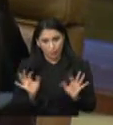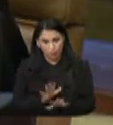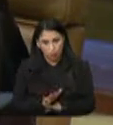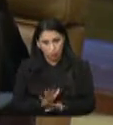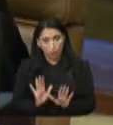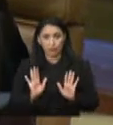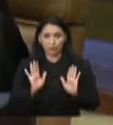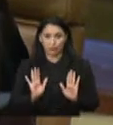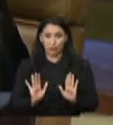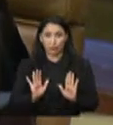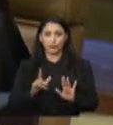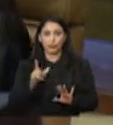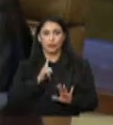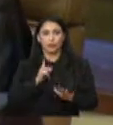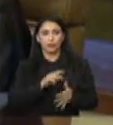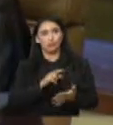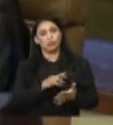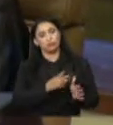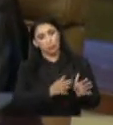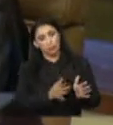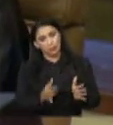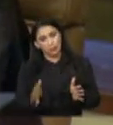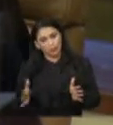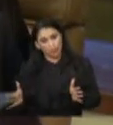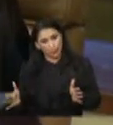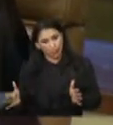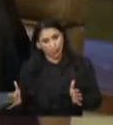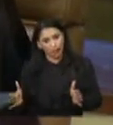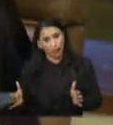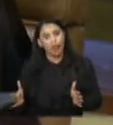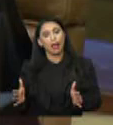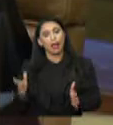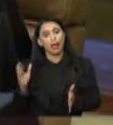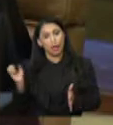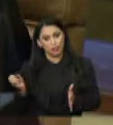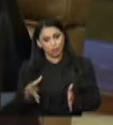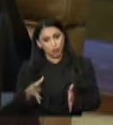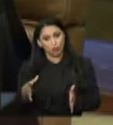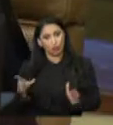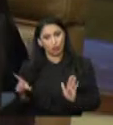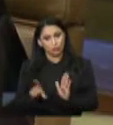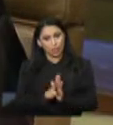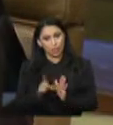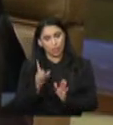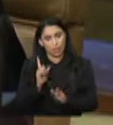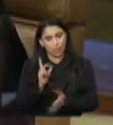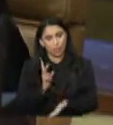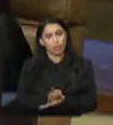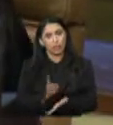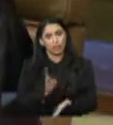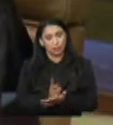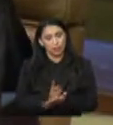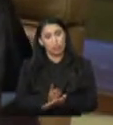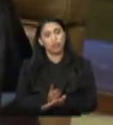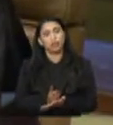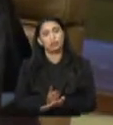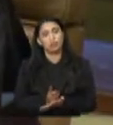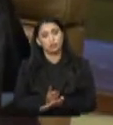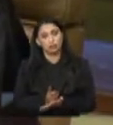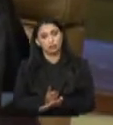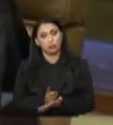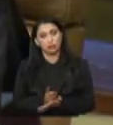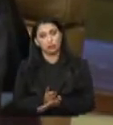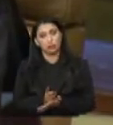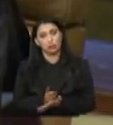sustenta é que nos feitos em curso a nova lei ainda que com nome de ultratividade tem a incidência